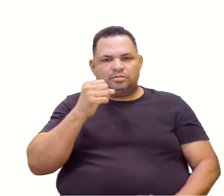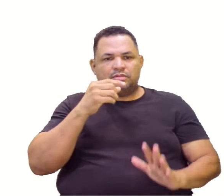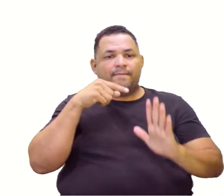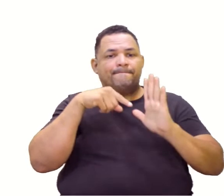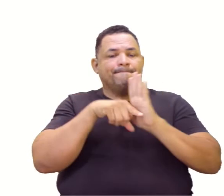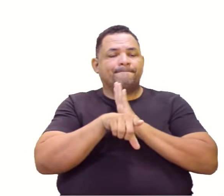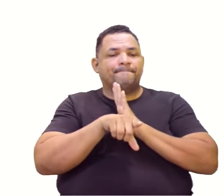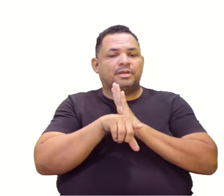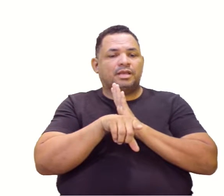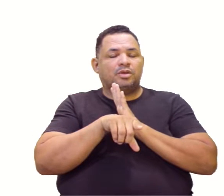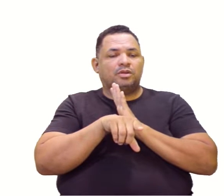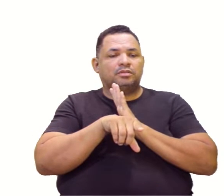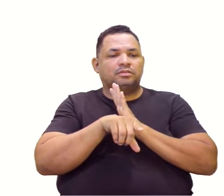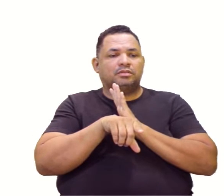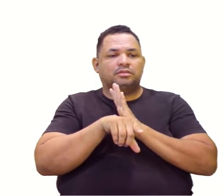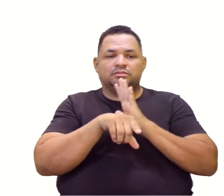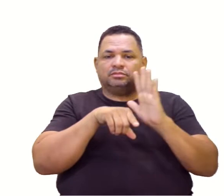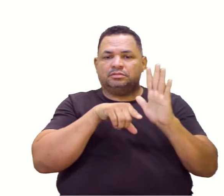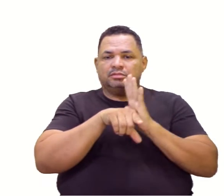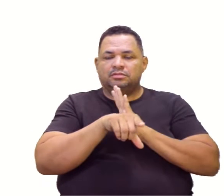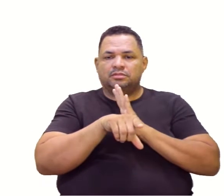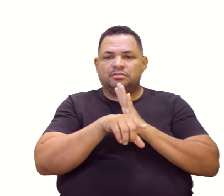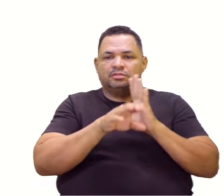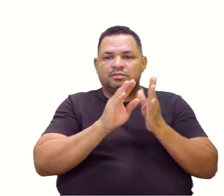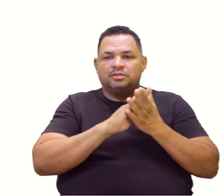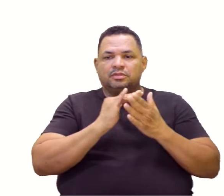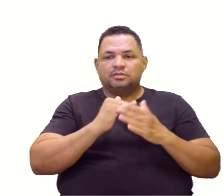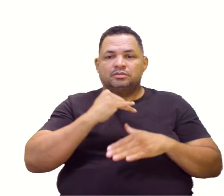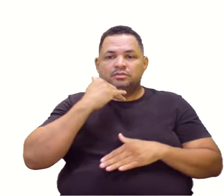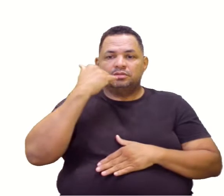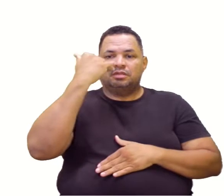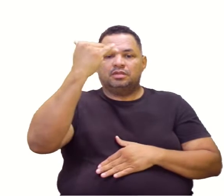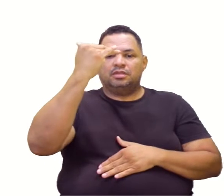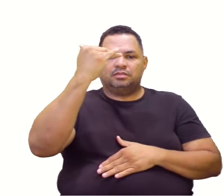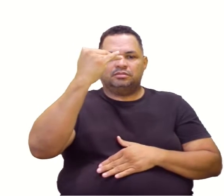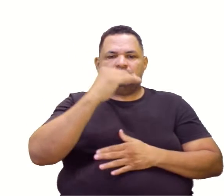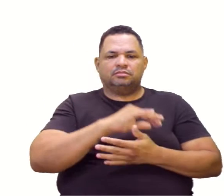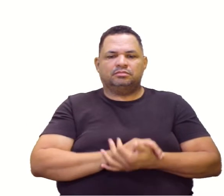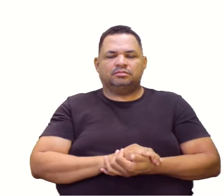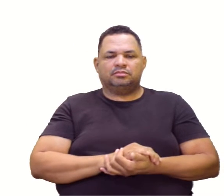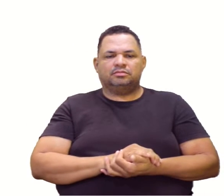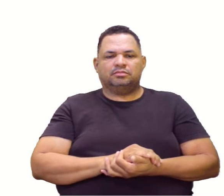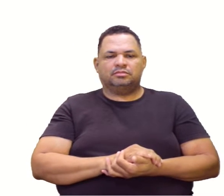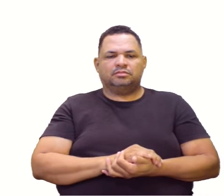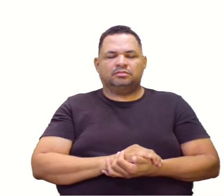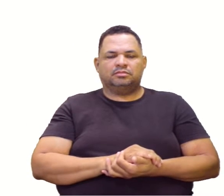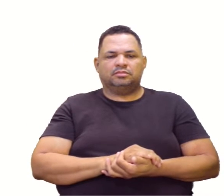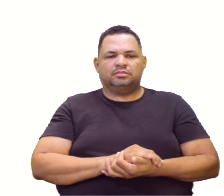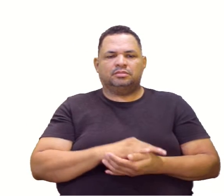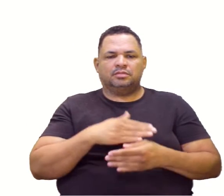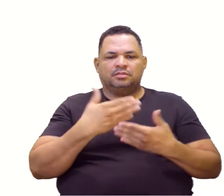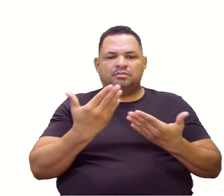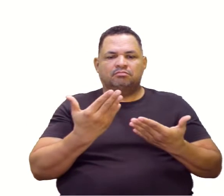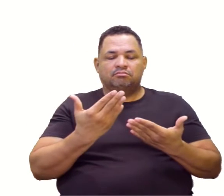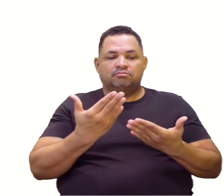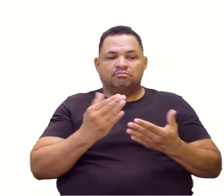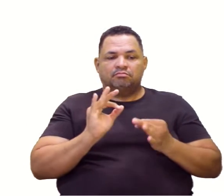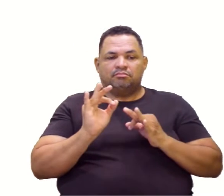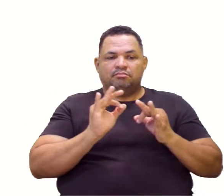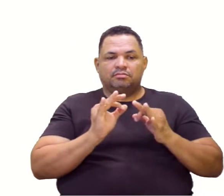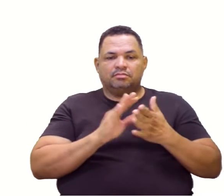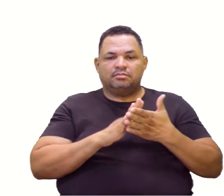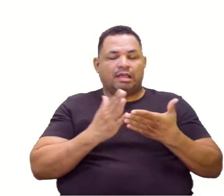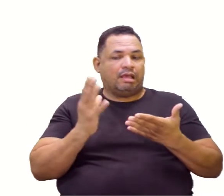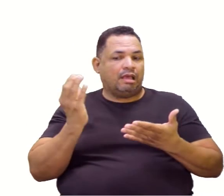A medida, vamos até de marcar texto aqui, o valor do maior lado. Olha só a importância de não